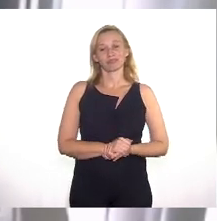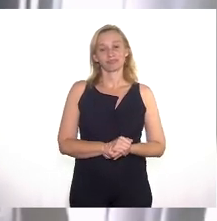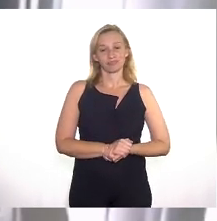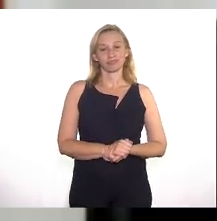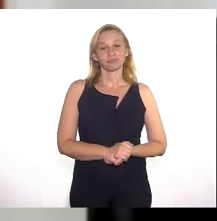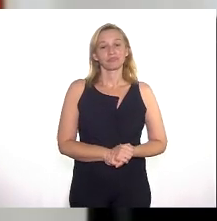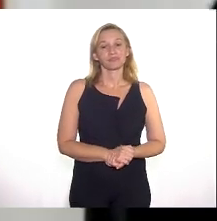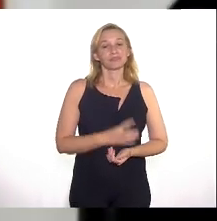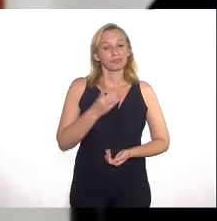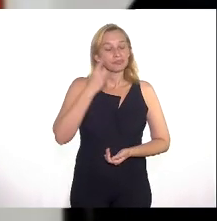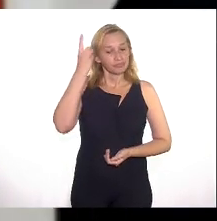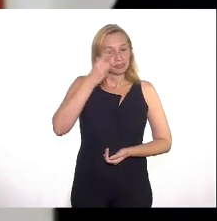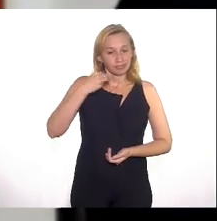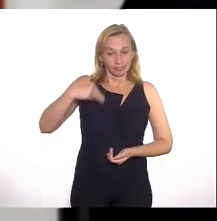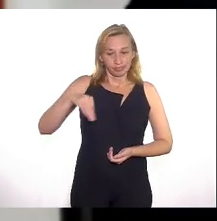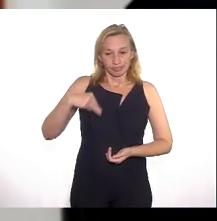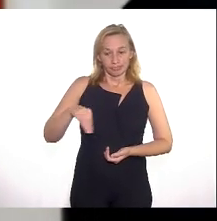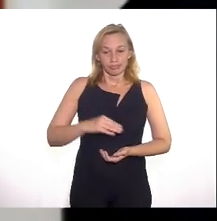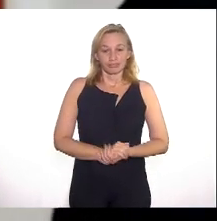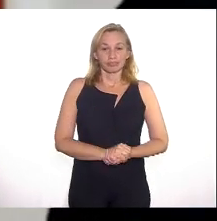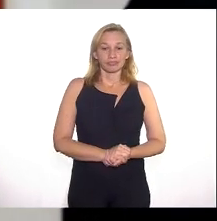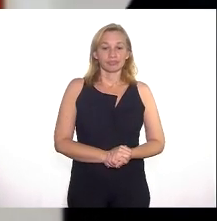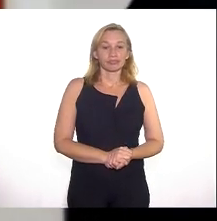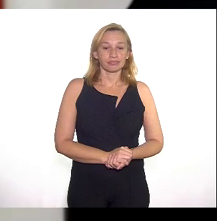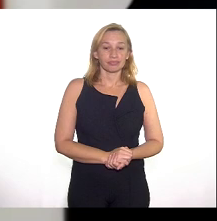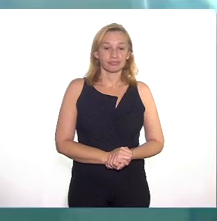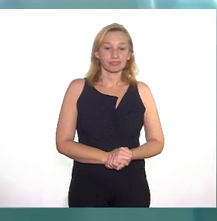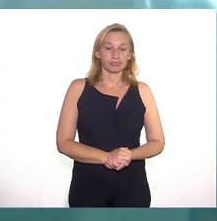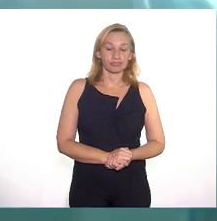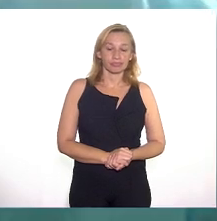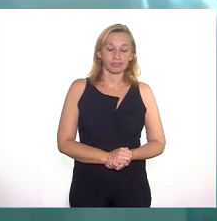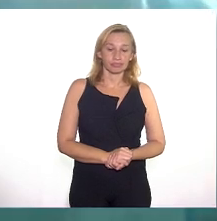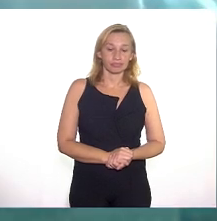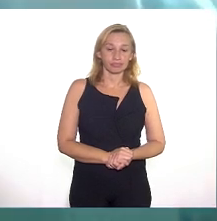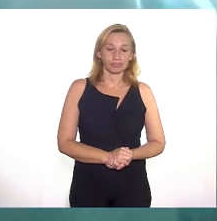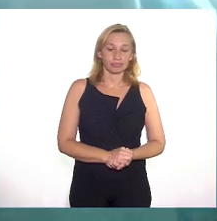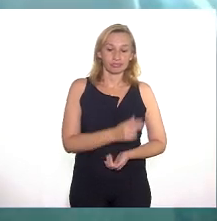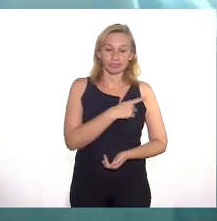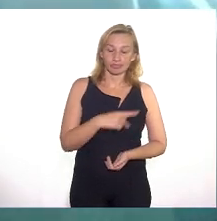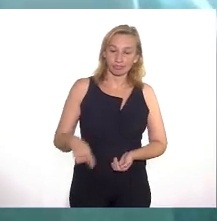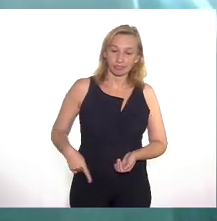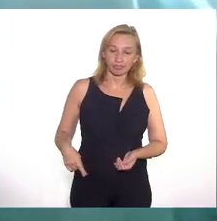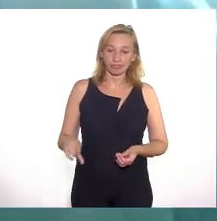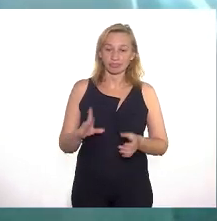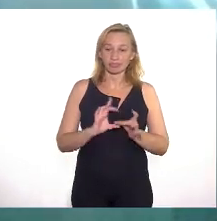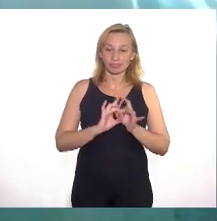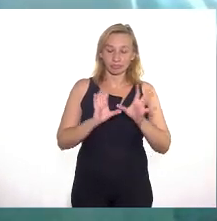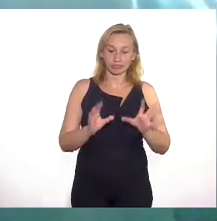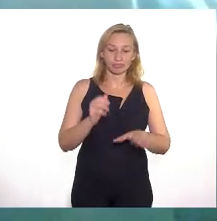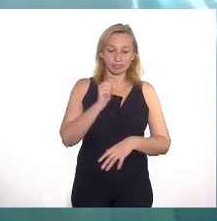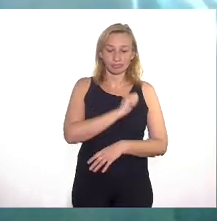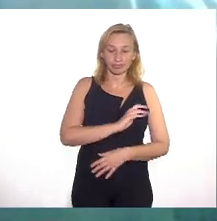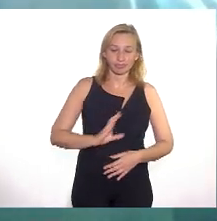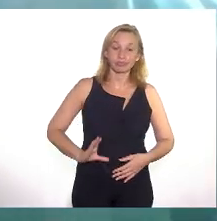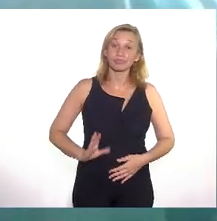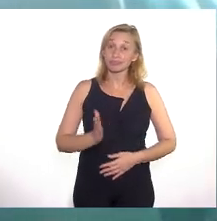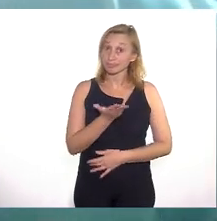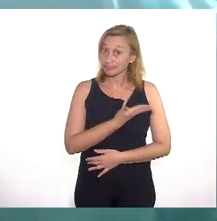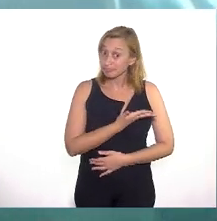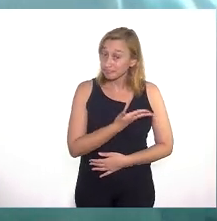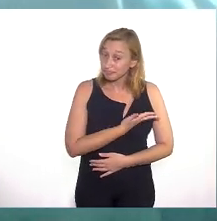Com a palavra o deputado Carlos Minc. Bem, presidente democrático André Siciliano, minhas colegas e